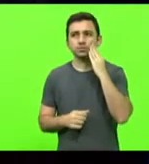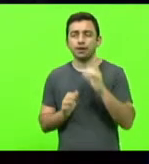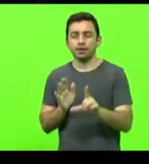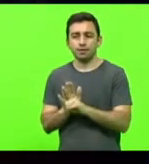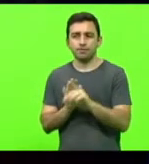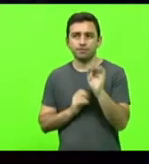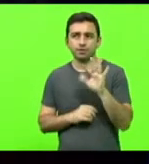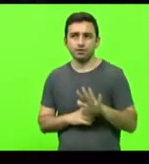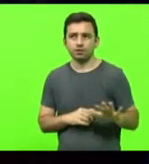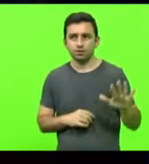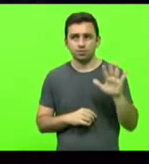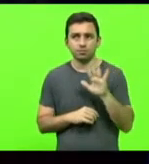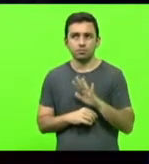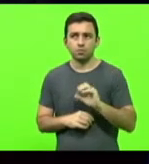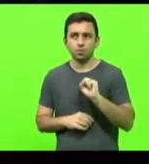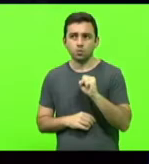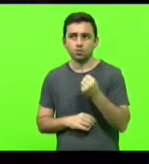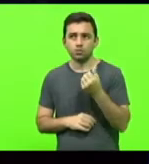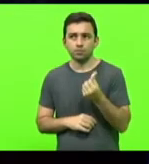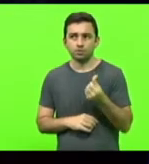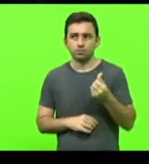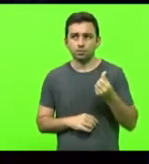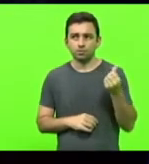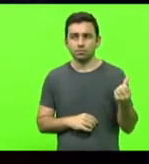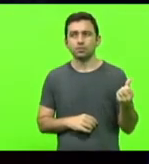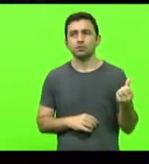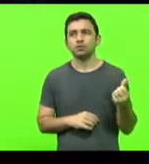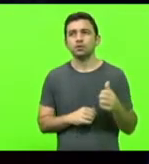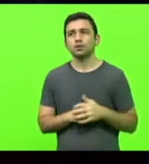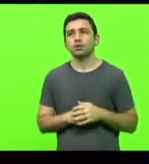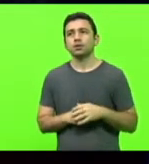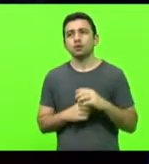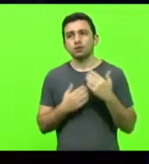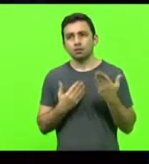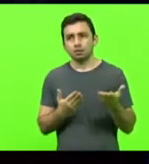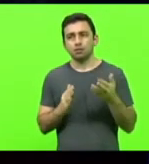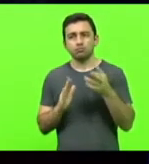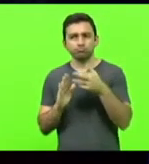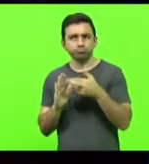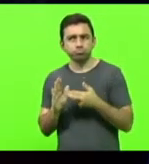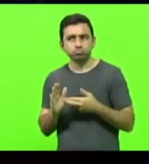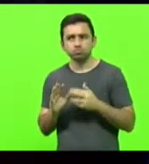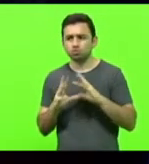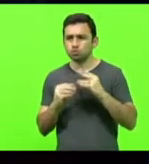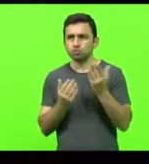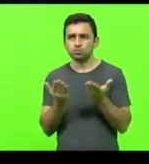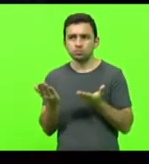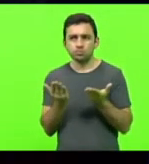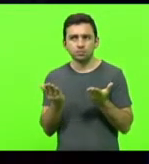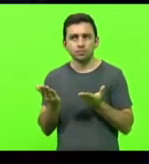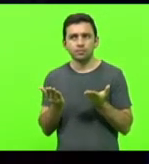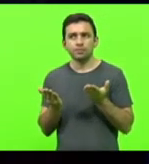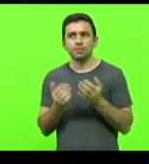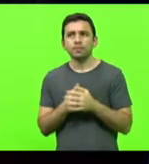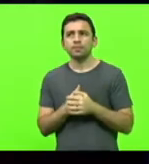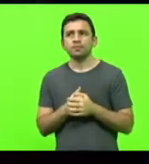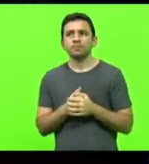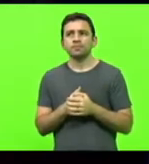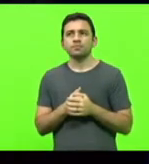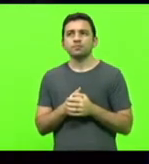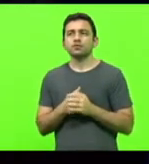Federal 8666, que rege todo o processo licitatório no país,